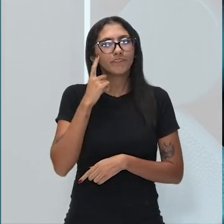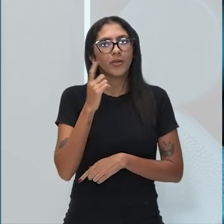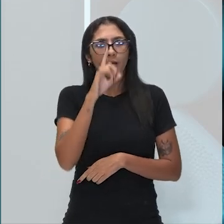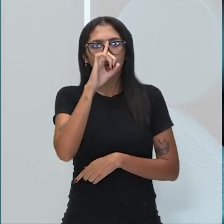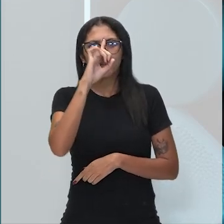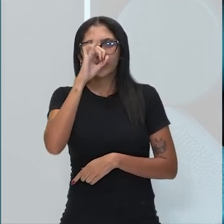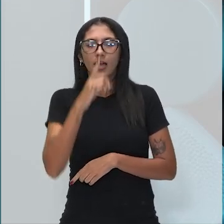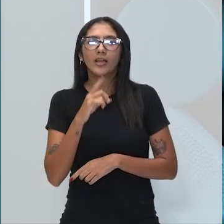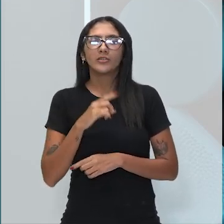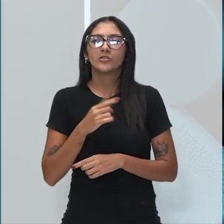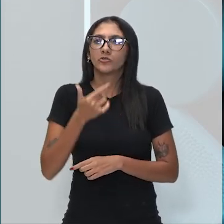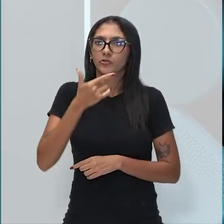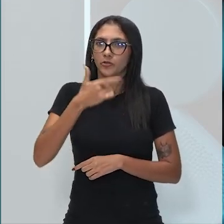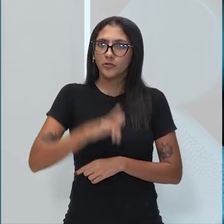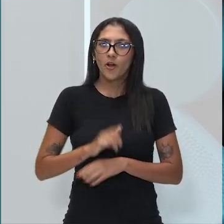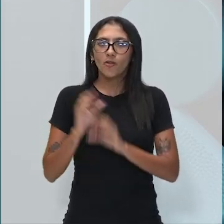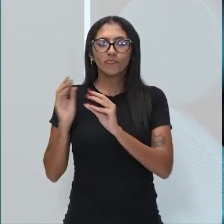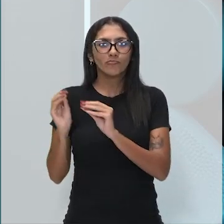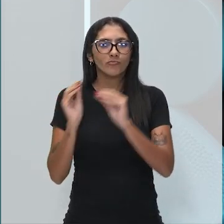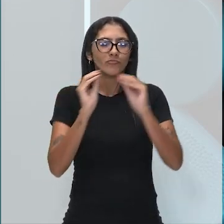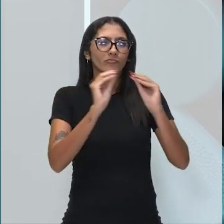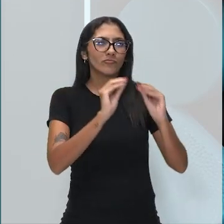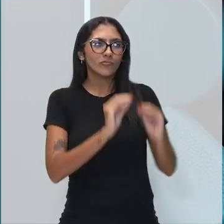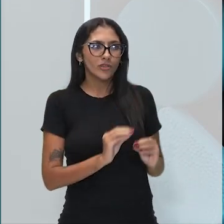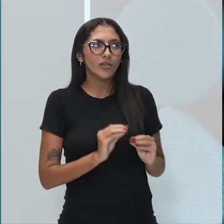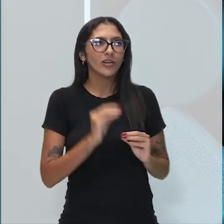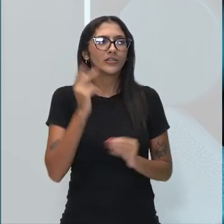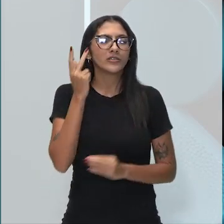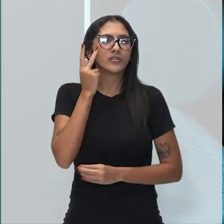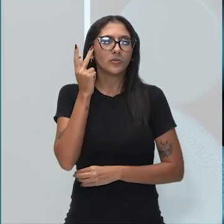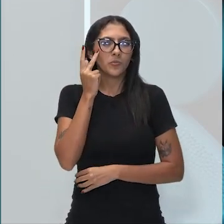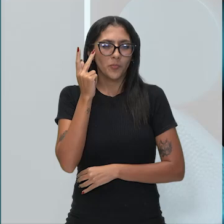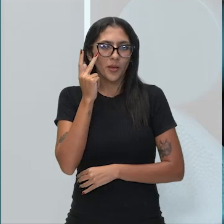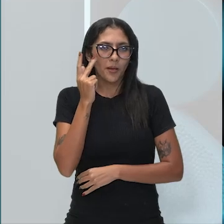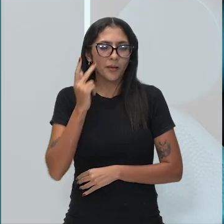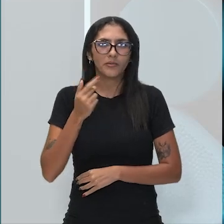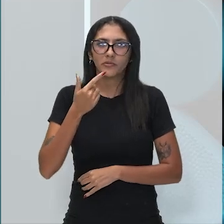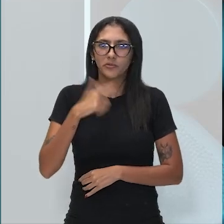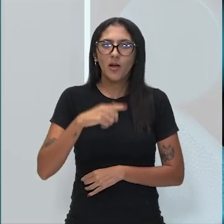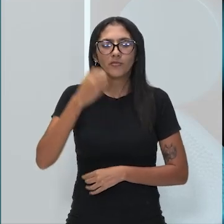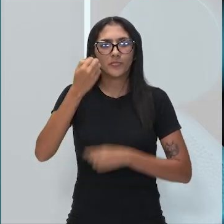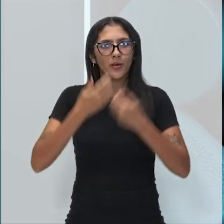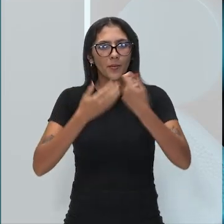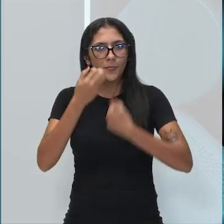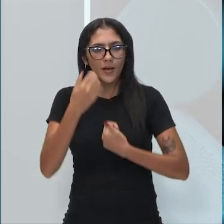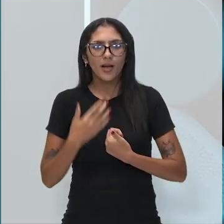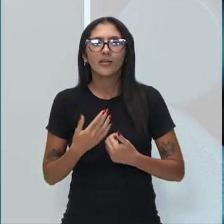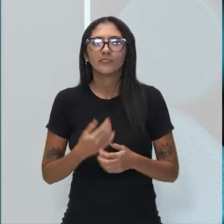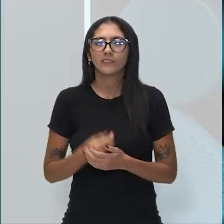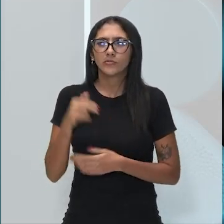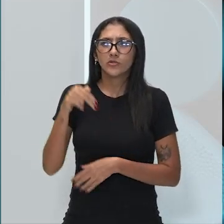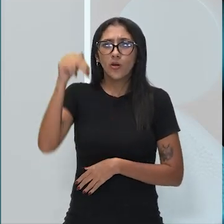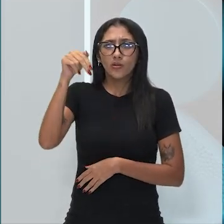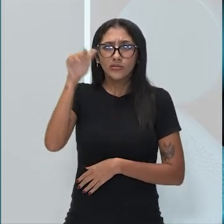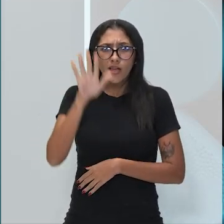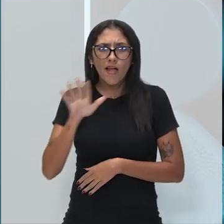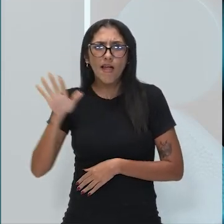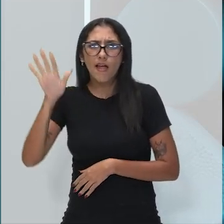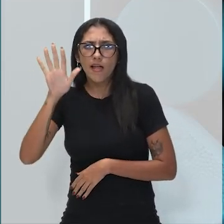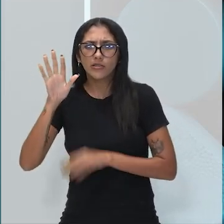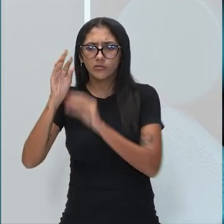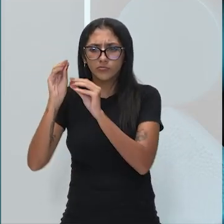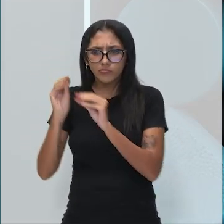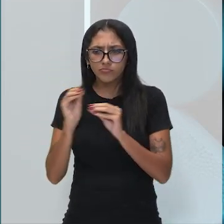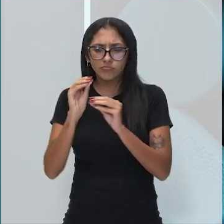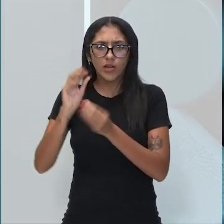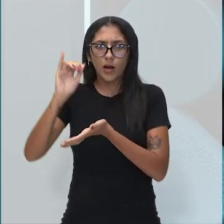São Paulo, e aí nós vamos ter exatamente o percurso desse personagem que sai do sertão para a capital,